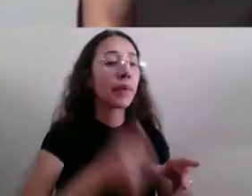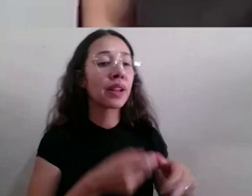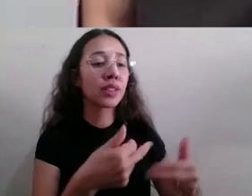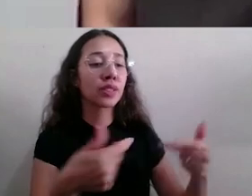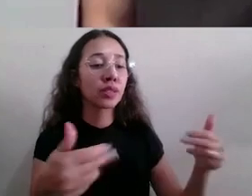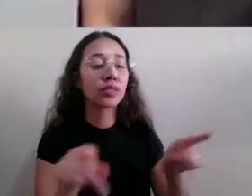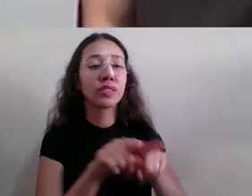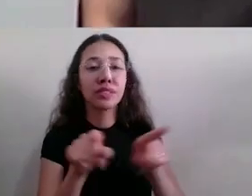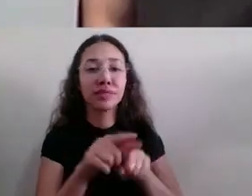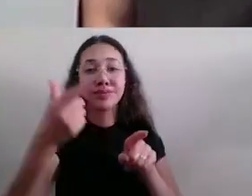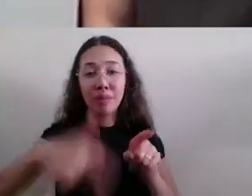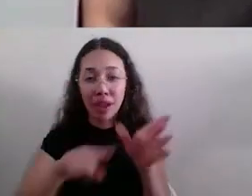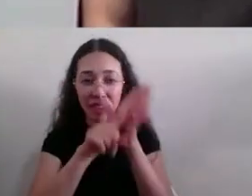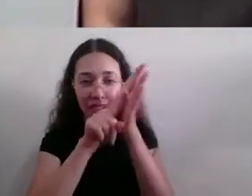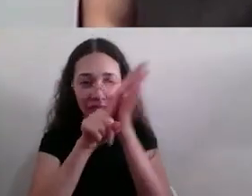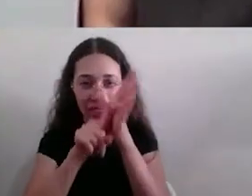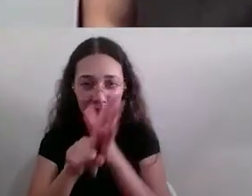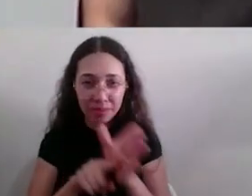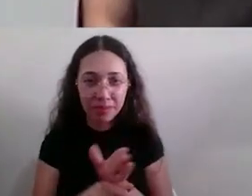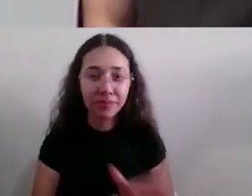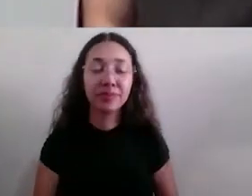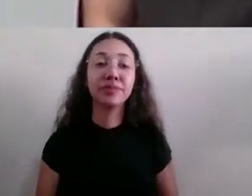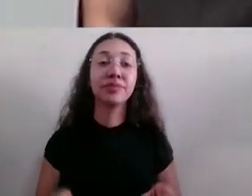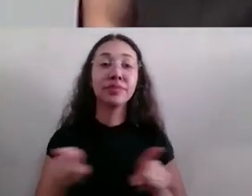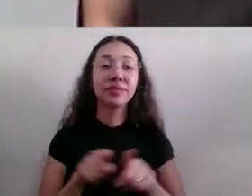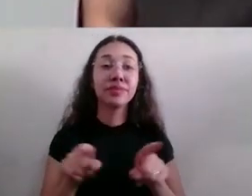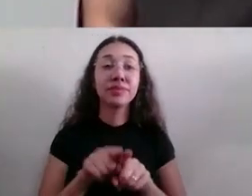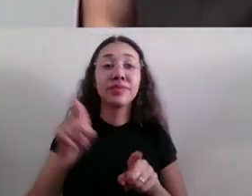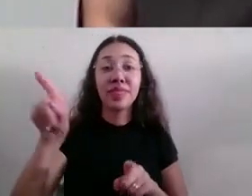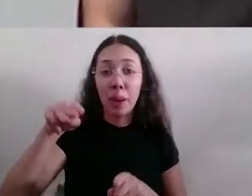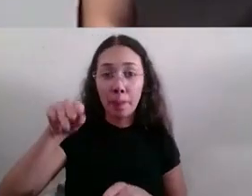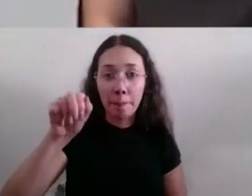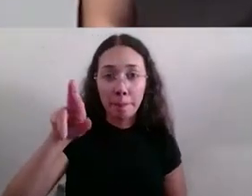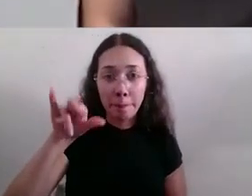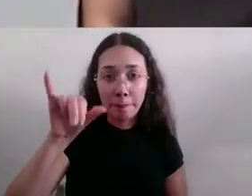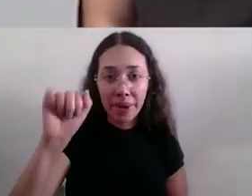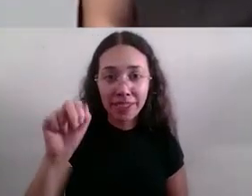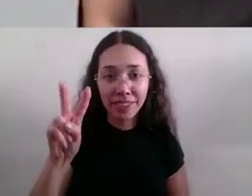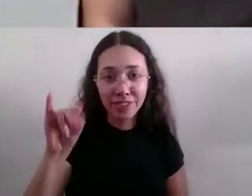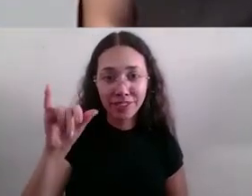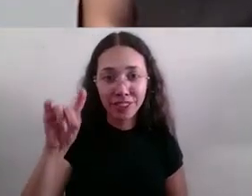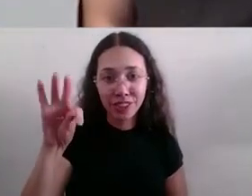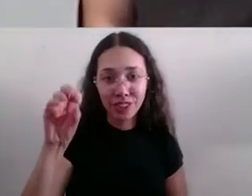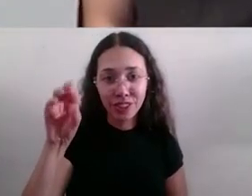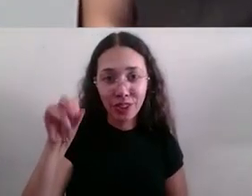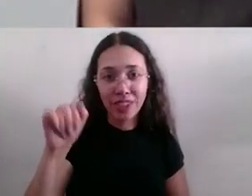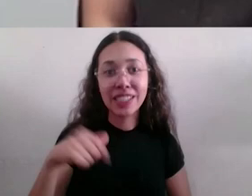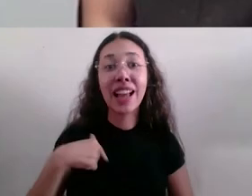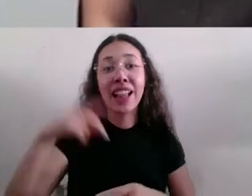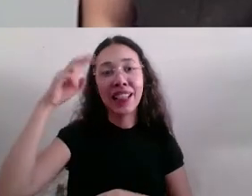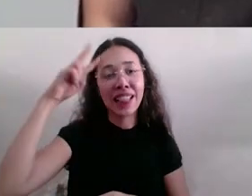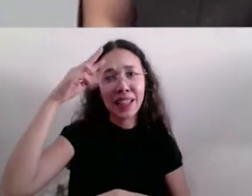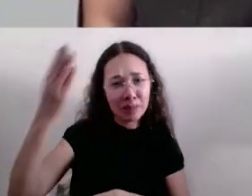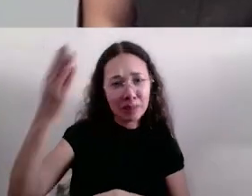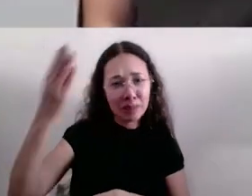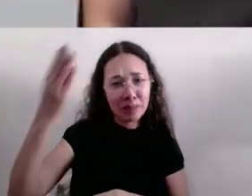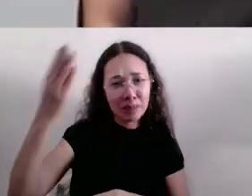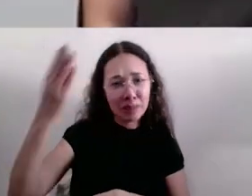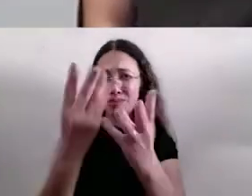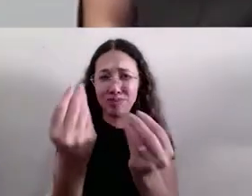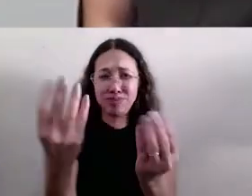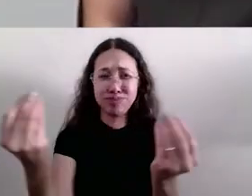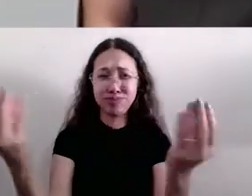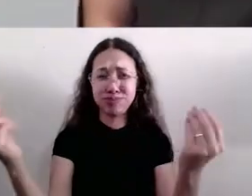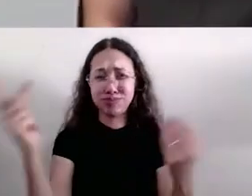Eu acredito que a doutora Maria Vitória com certeza vai lembrar do fatídico dia que nós tínhamos um mutirão ajuizado, um